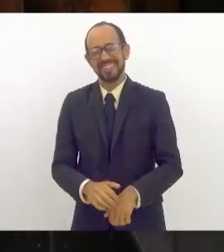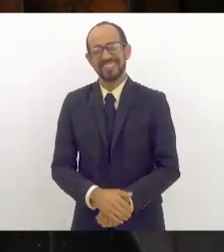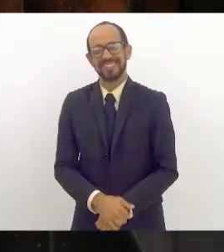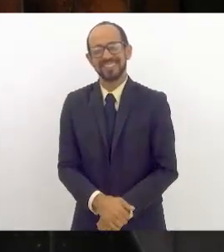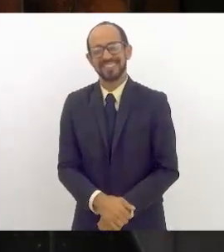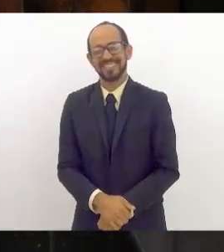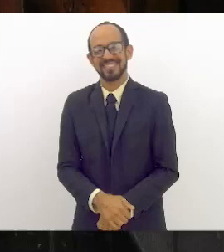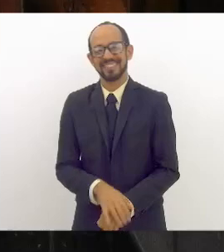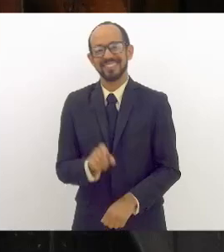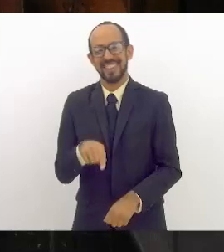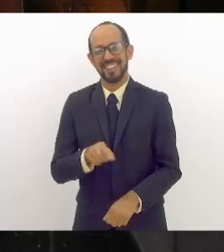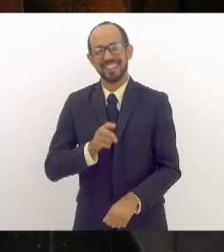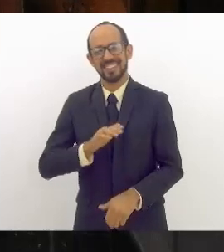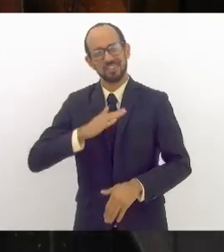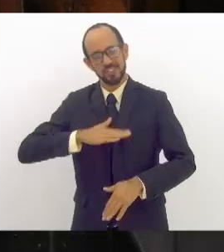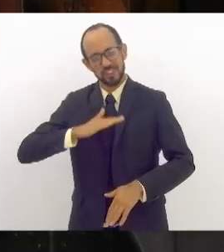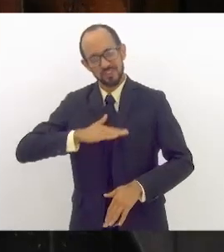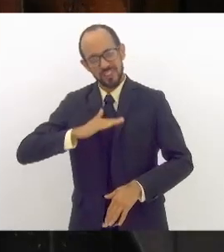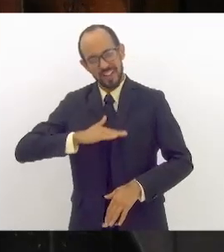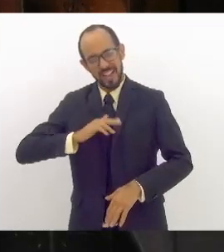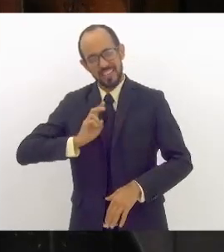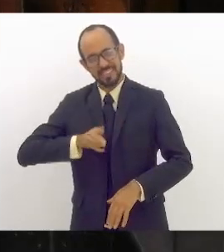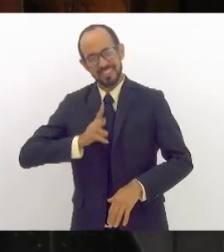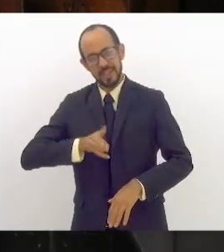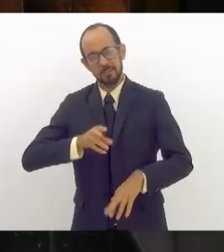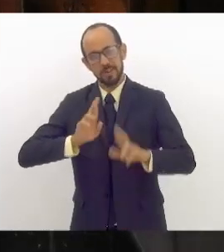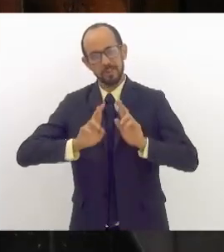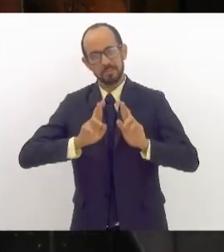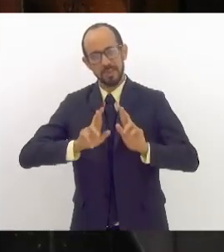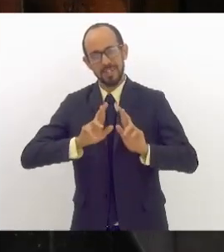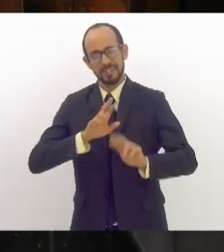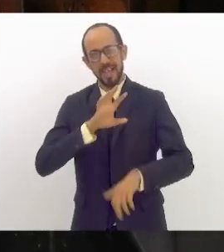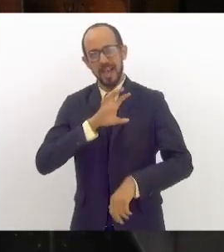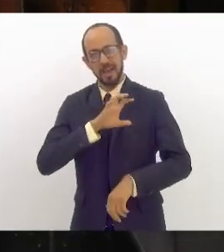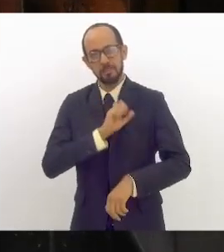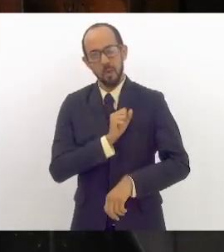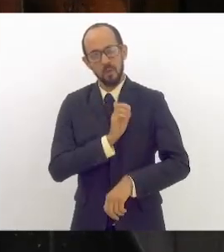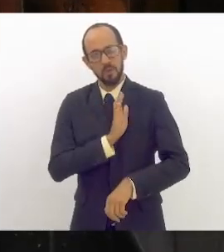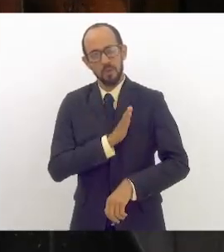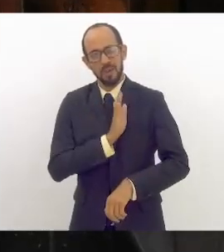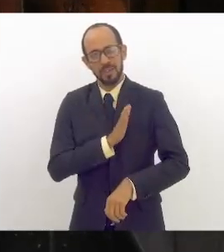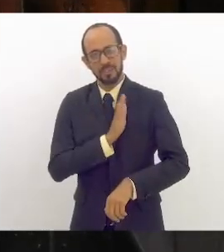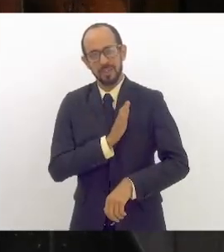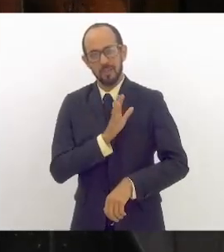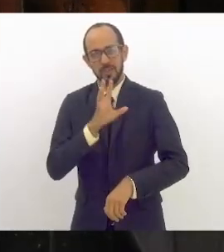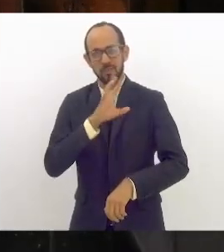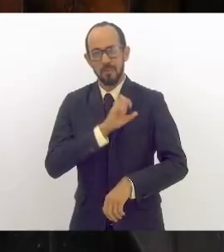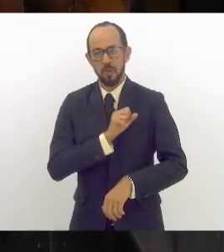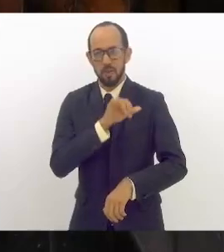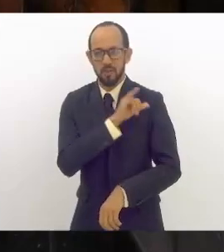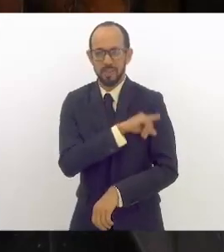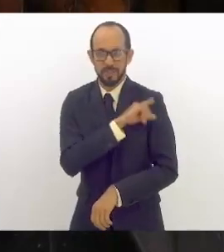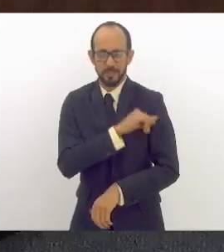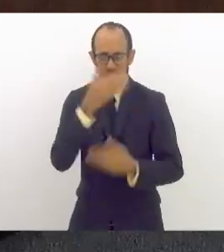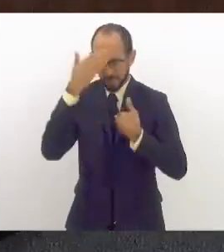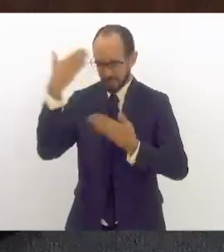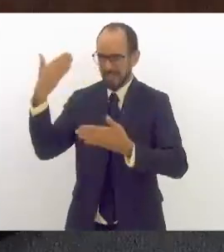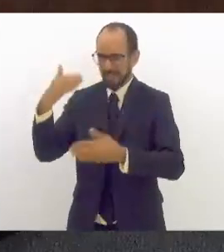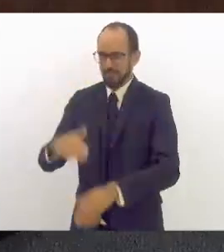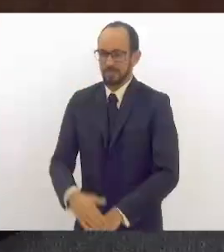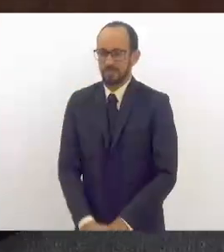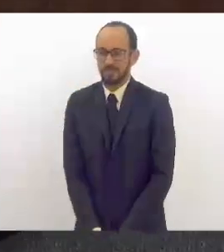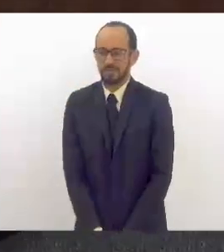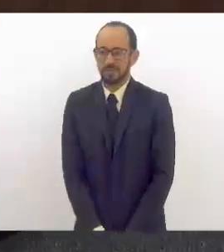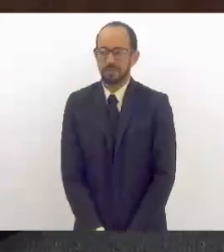devagar sempre com esperança com amor no coração e com amor ao Rio de Janeiro Muito obrigado